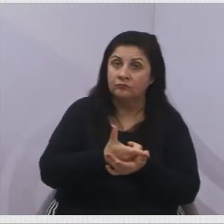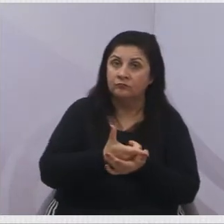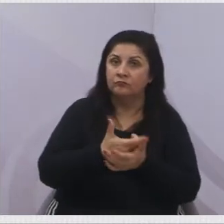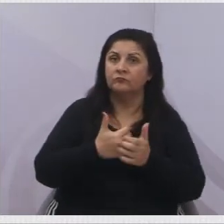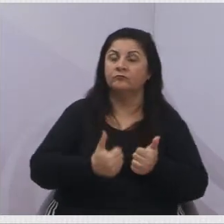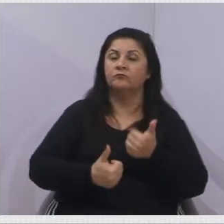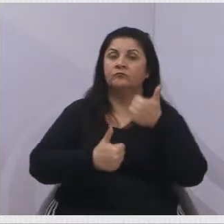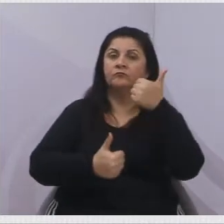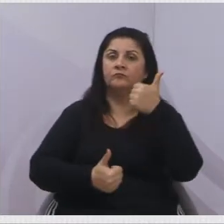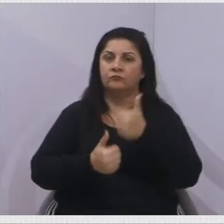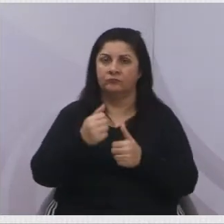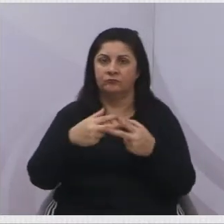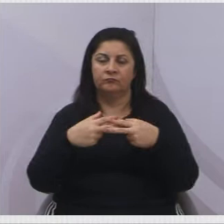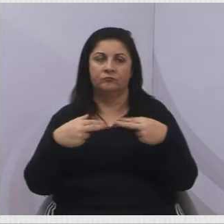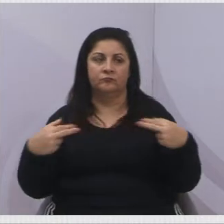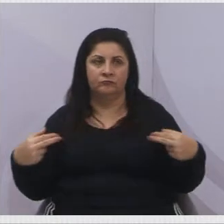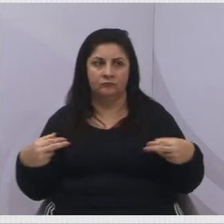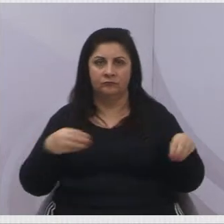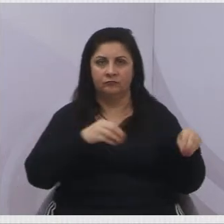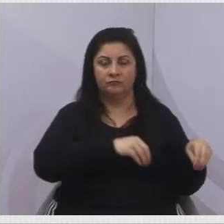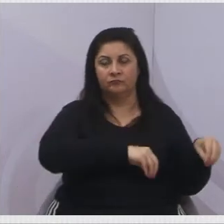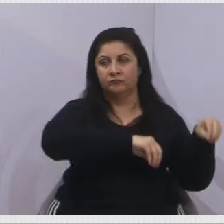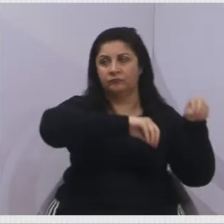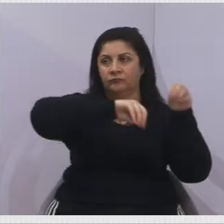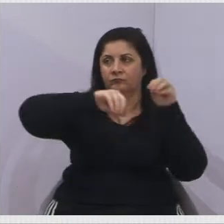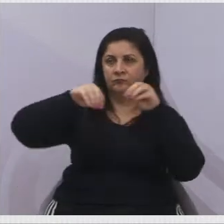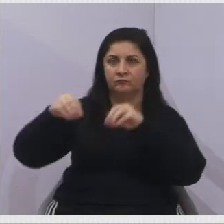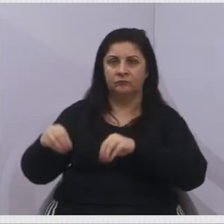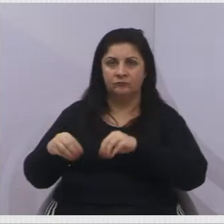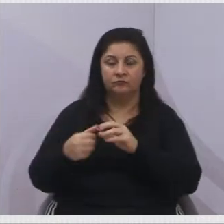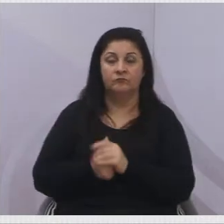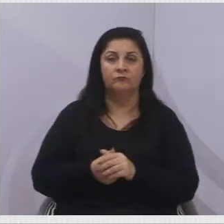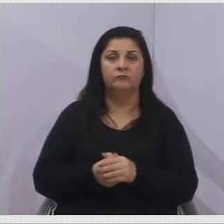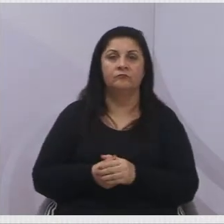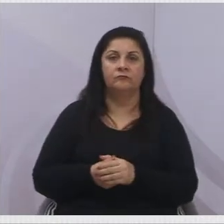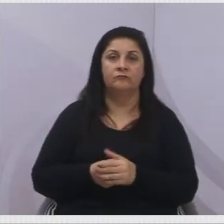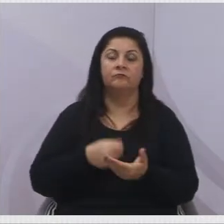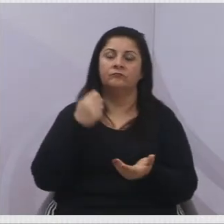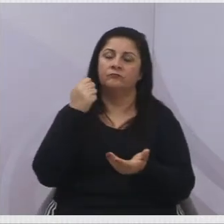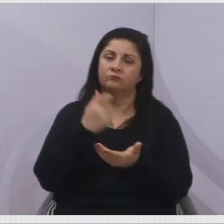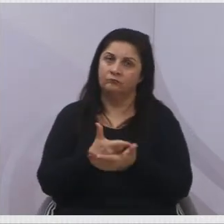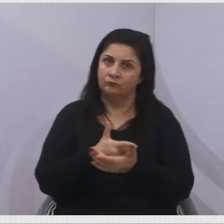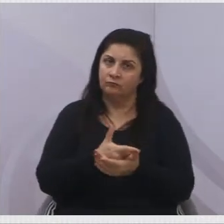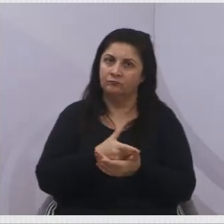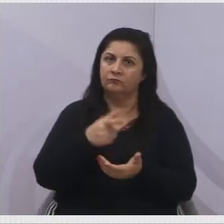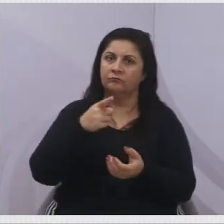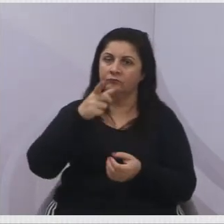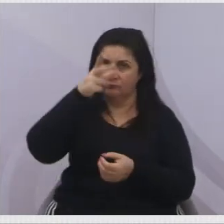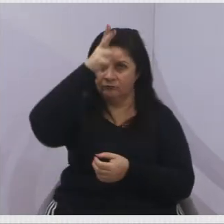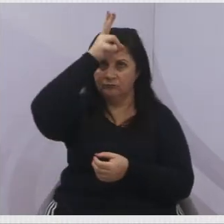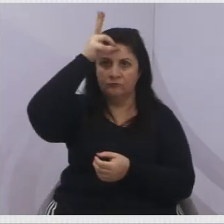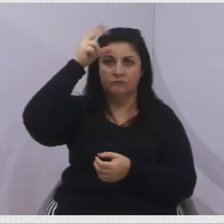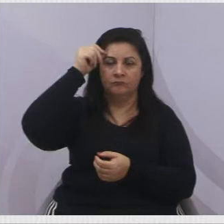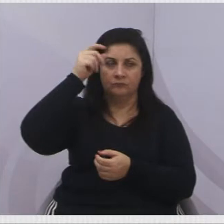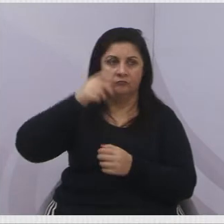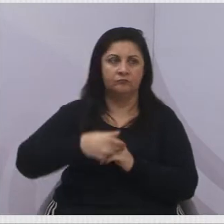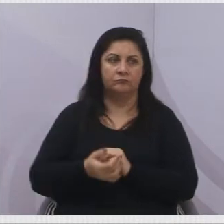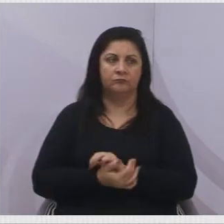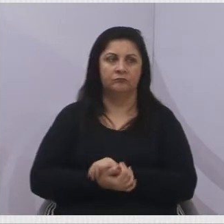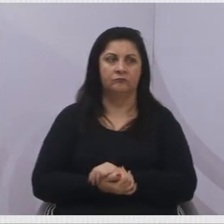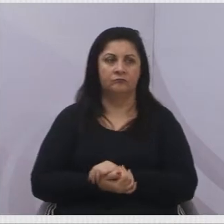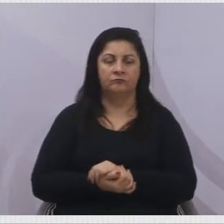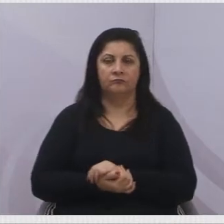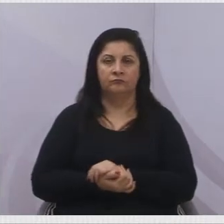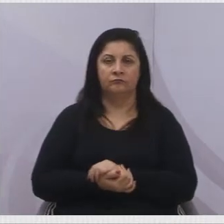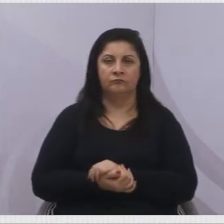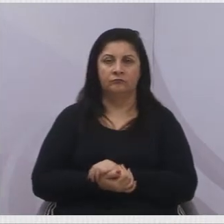para tratamento fora do domicílio são custeadas pelo próprio município, tá? Então, a